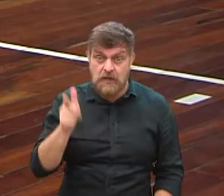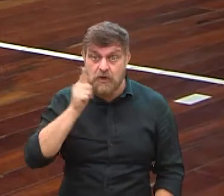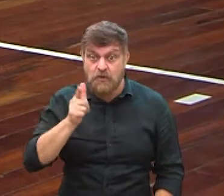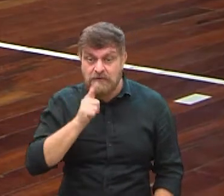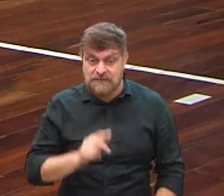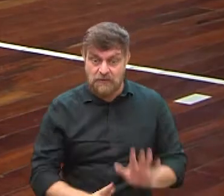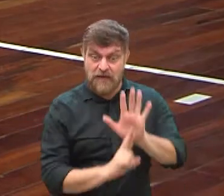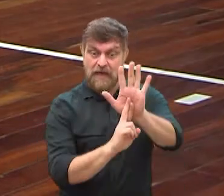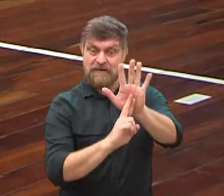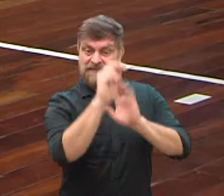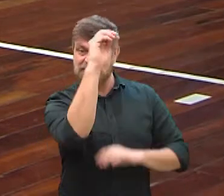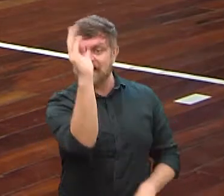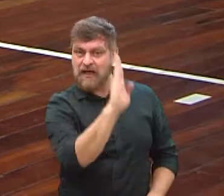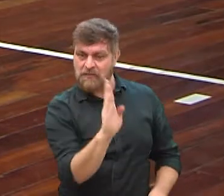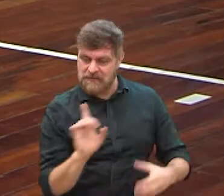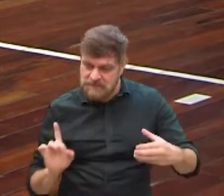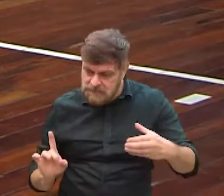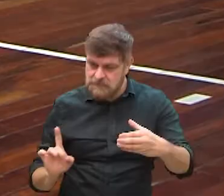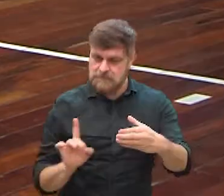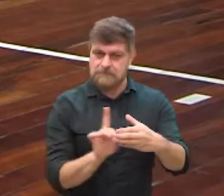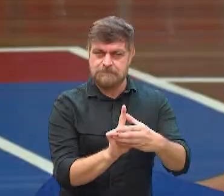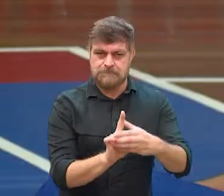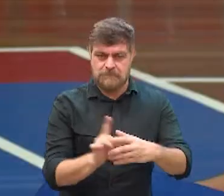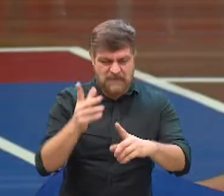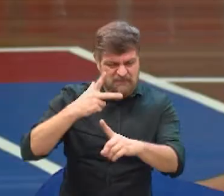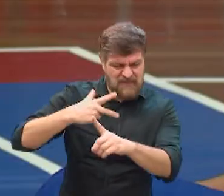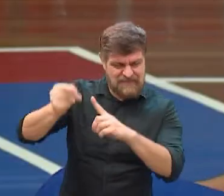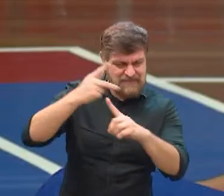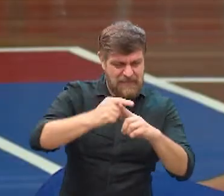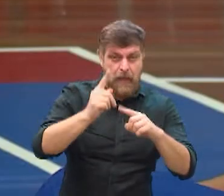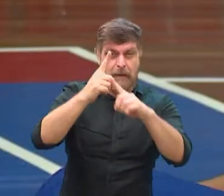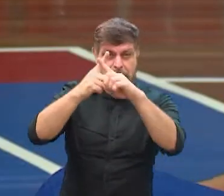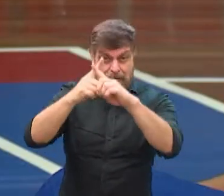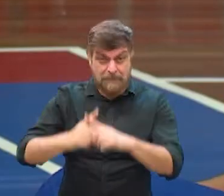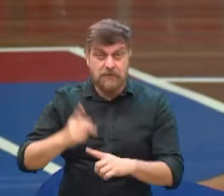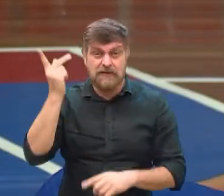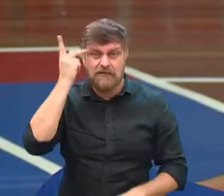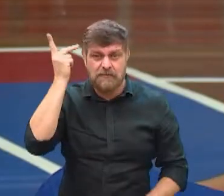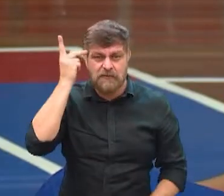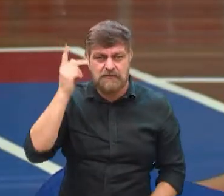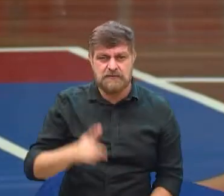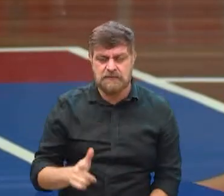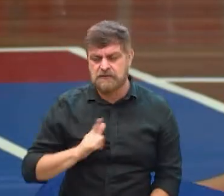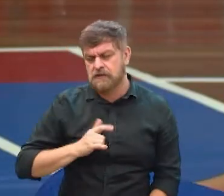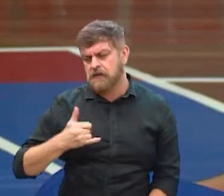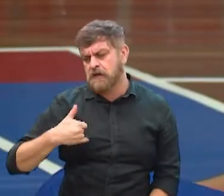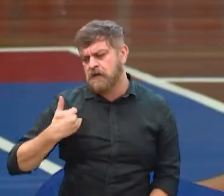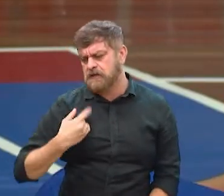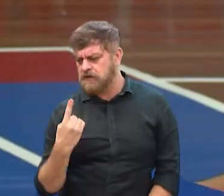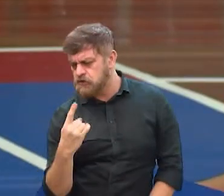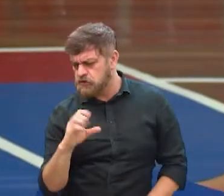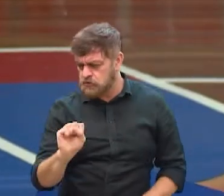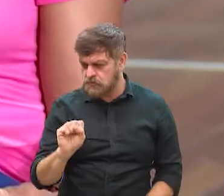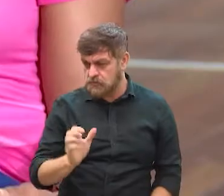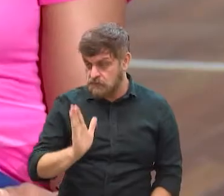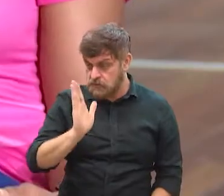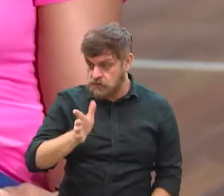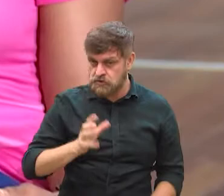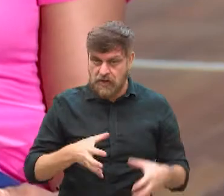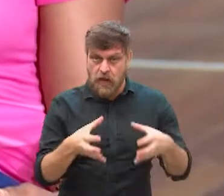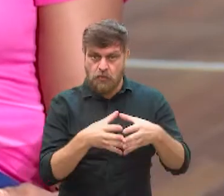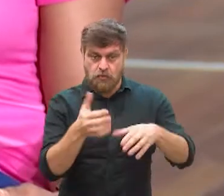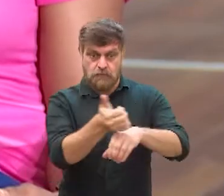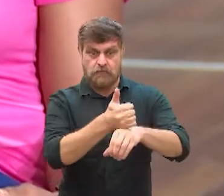seleção brasileira, de conquistar a Liga Nacional, de conquistar o Campeonato Paulista, geralmente com 18, 19 anos, você já está numa